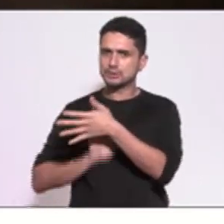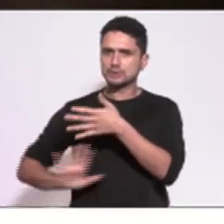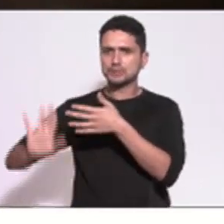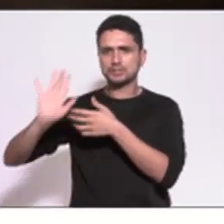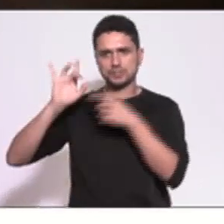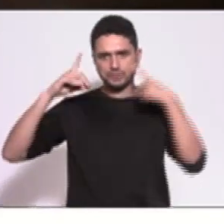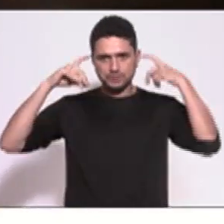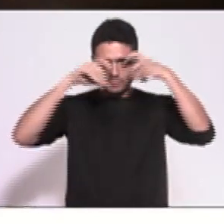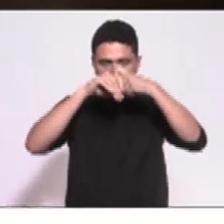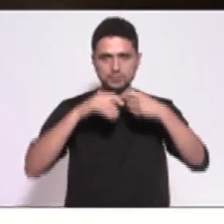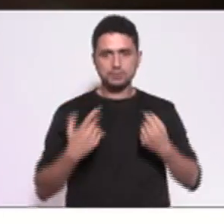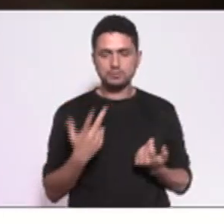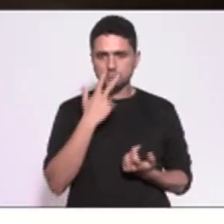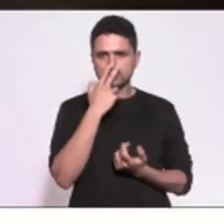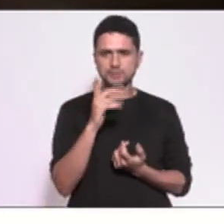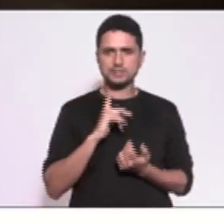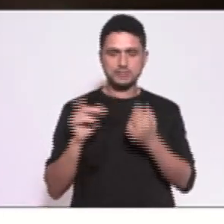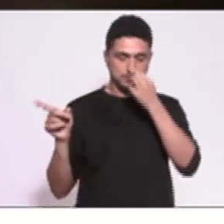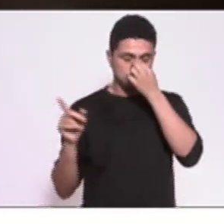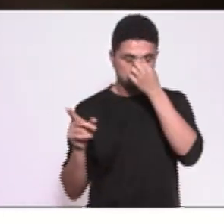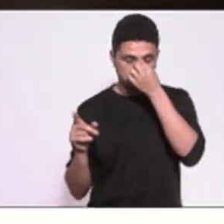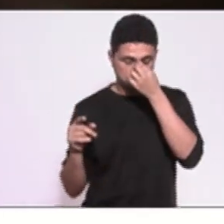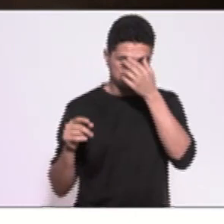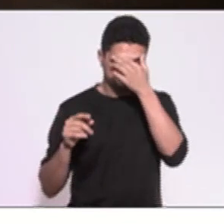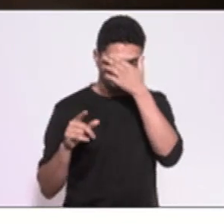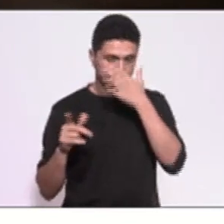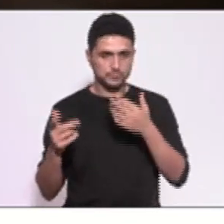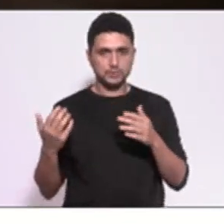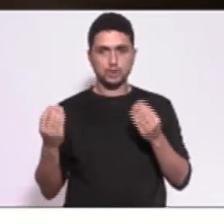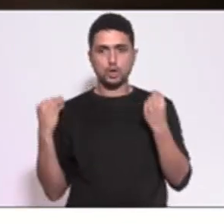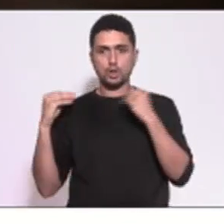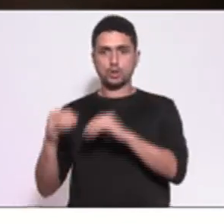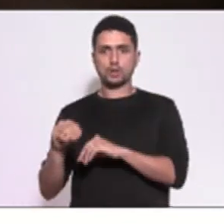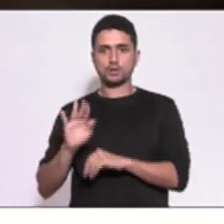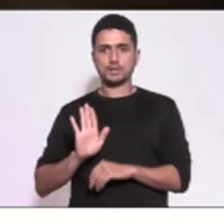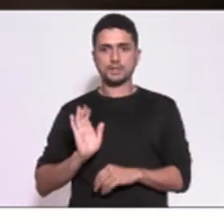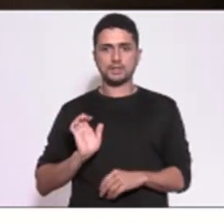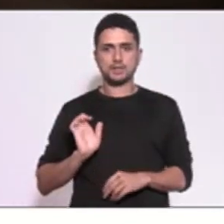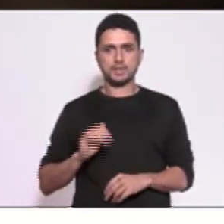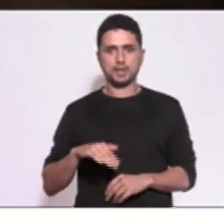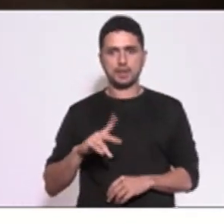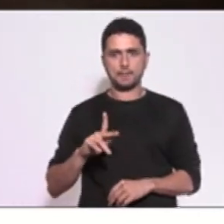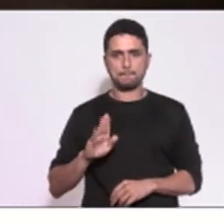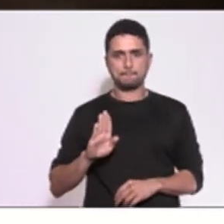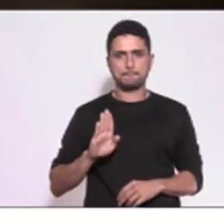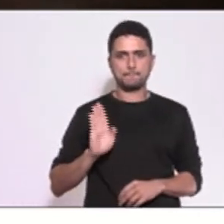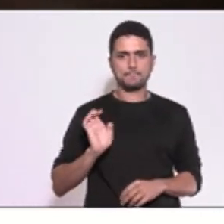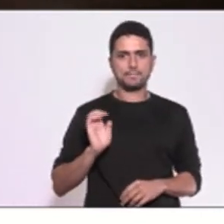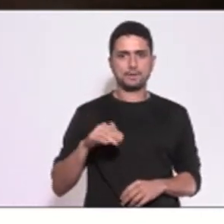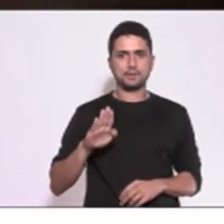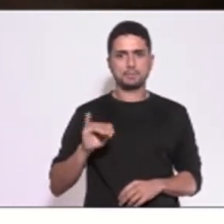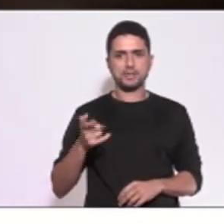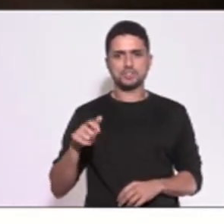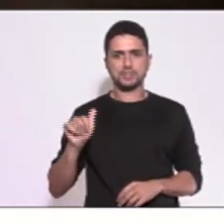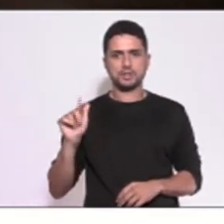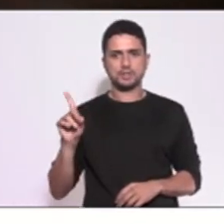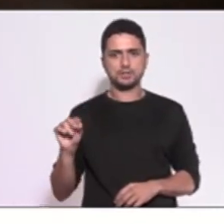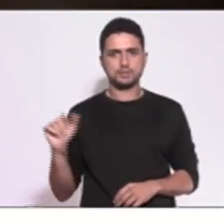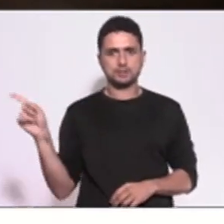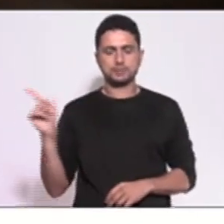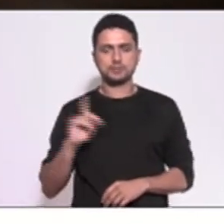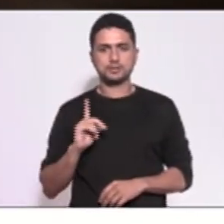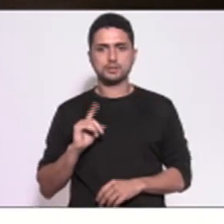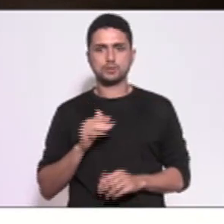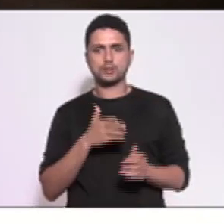vamos colocar uma embaixada logo em Jerusalém? A gente vê que não é tão simples, as coisas são complexas. Compreendendo o lado oeste da cidade